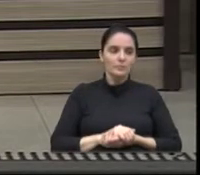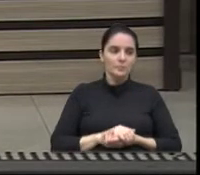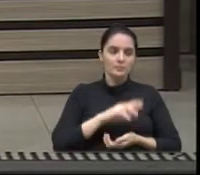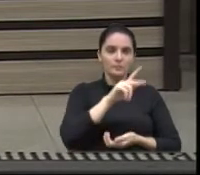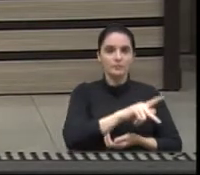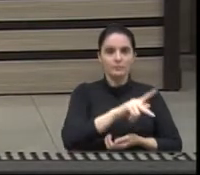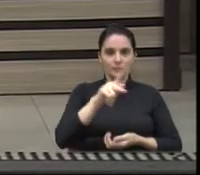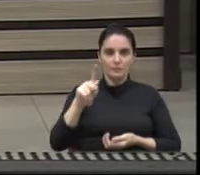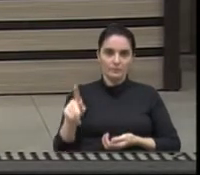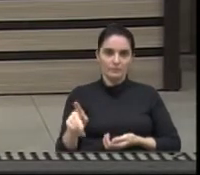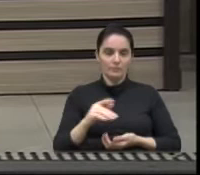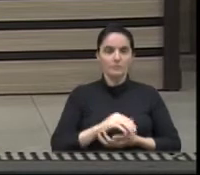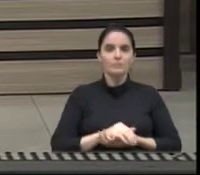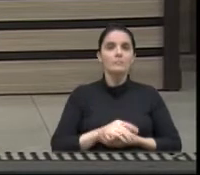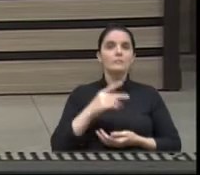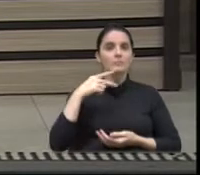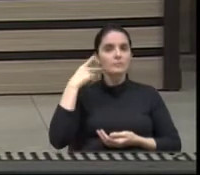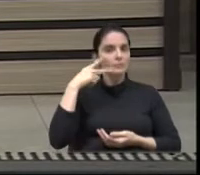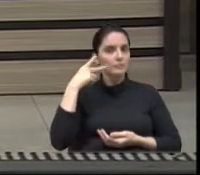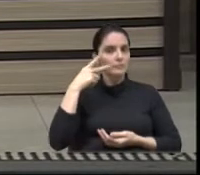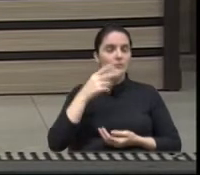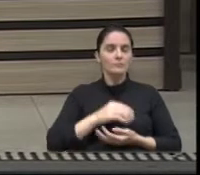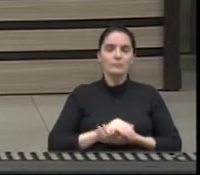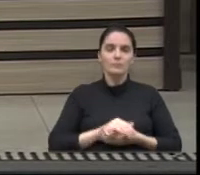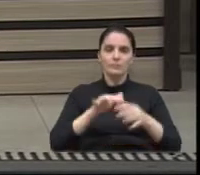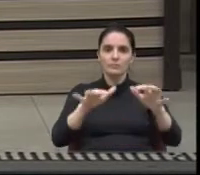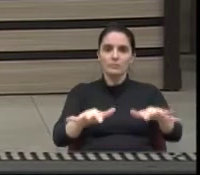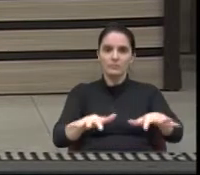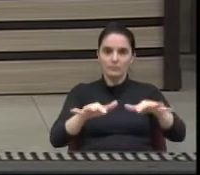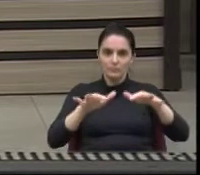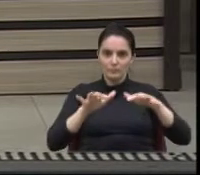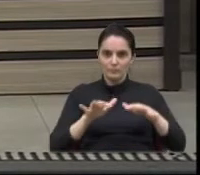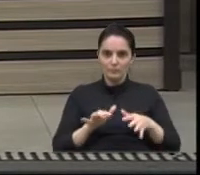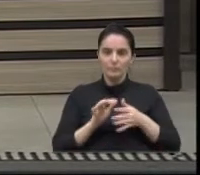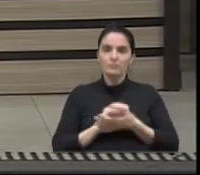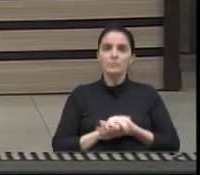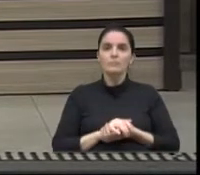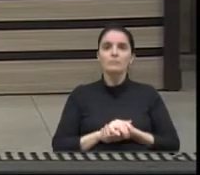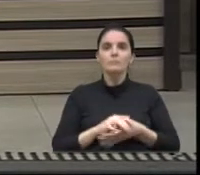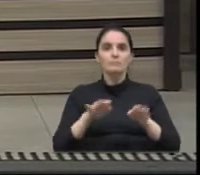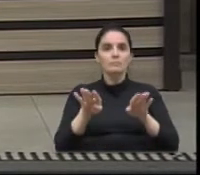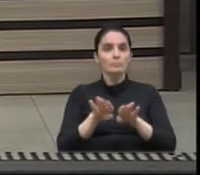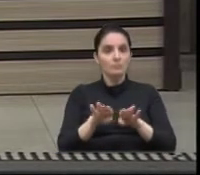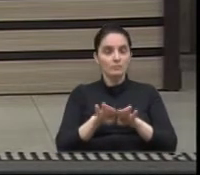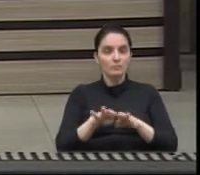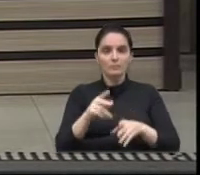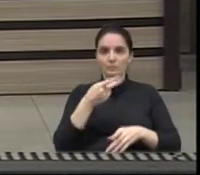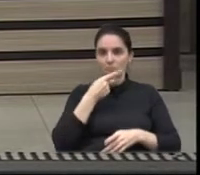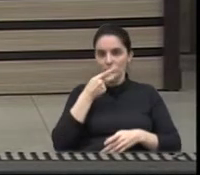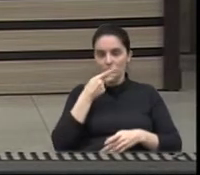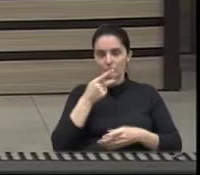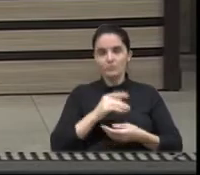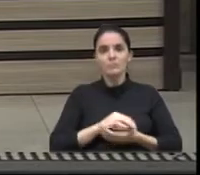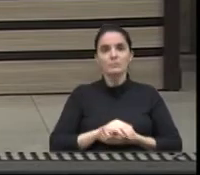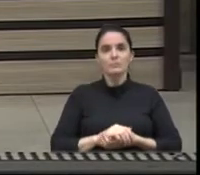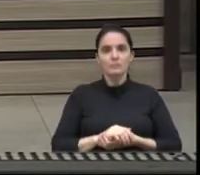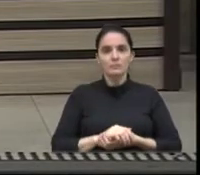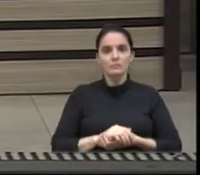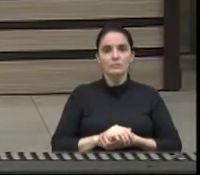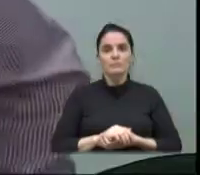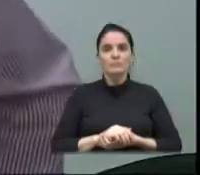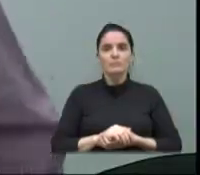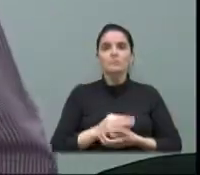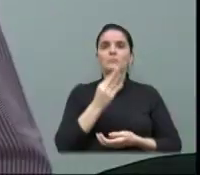presidente, senhoras, senhores vereadores, público presente, quero também dizer que sou complacente a esse requerimento do vereador